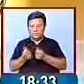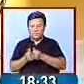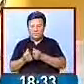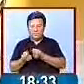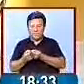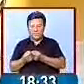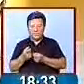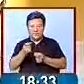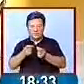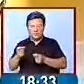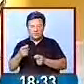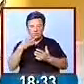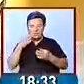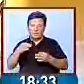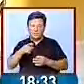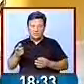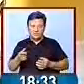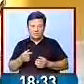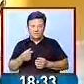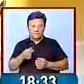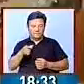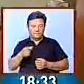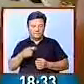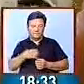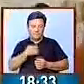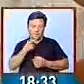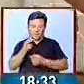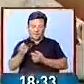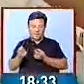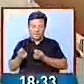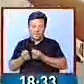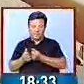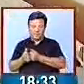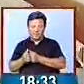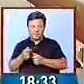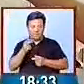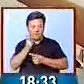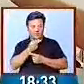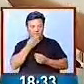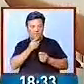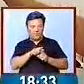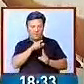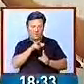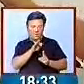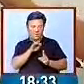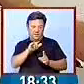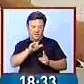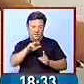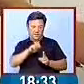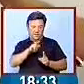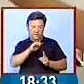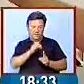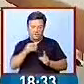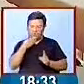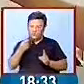digamos, das pessoas e da natureza. Esta aproximação entre artistas consagrados como o Henrique Silva e estes jovens que estão aqui